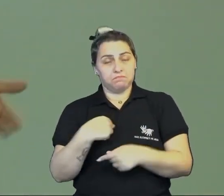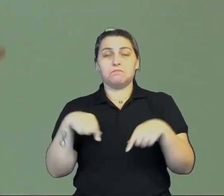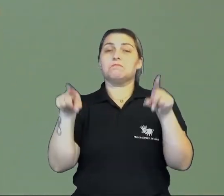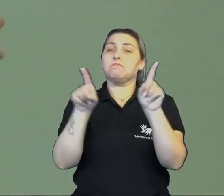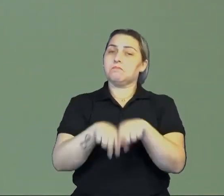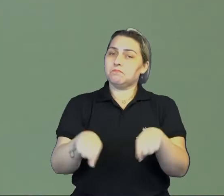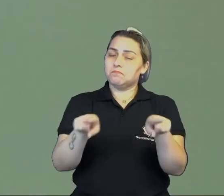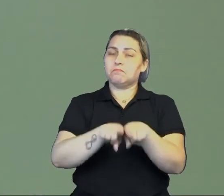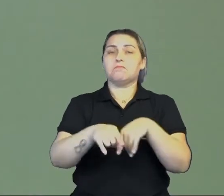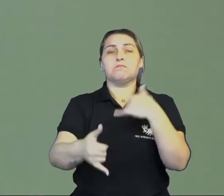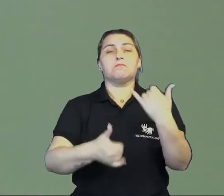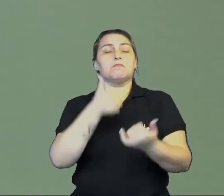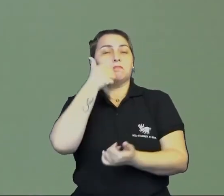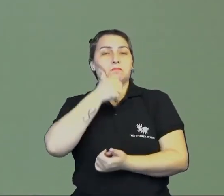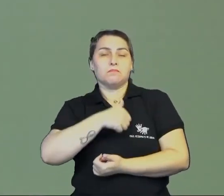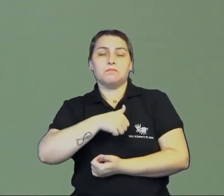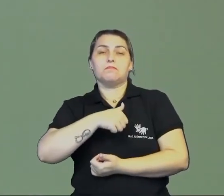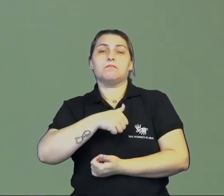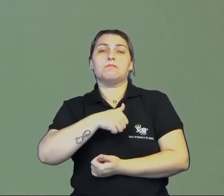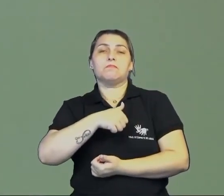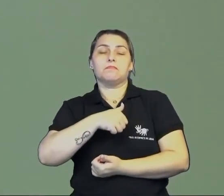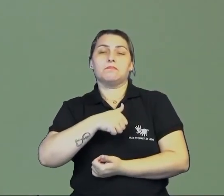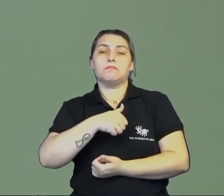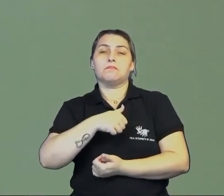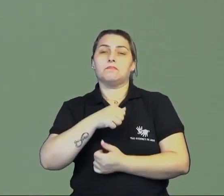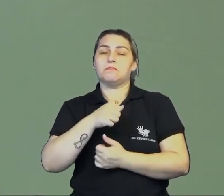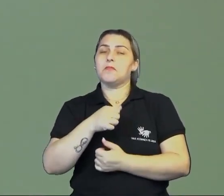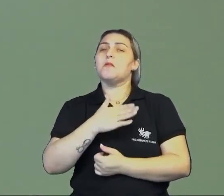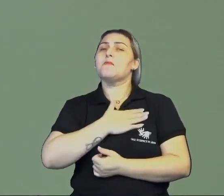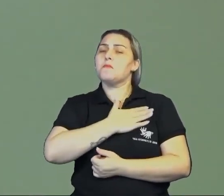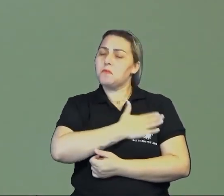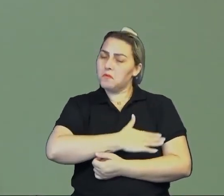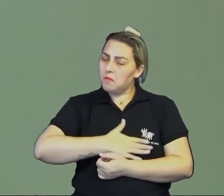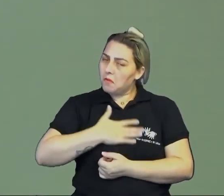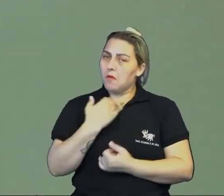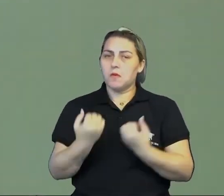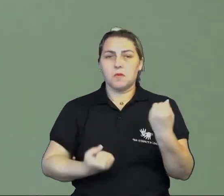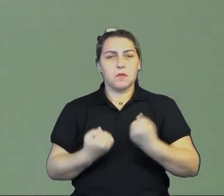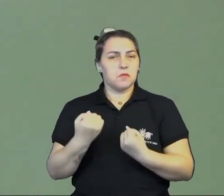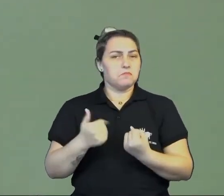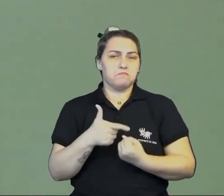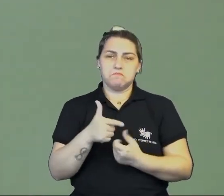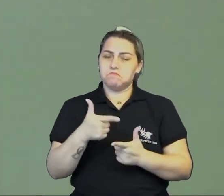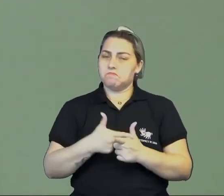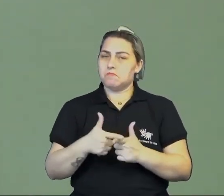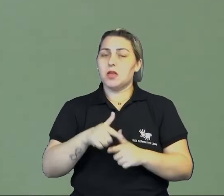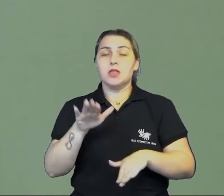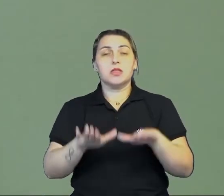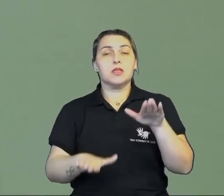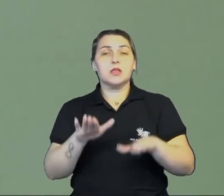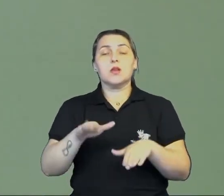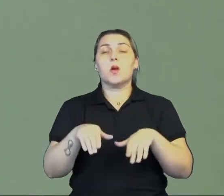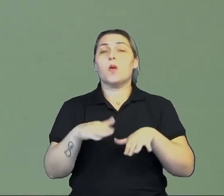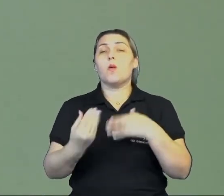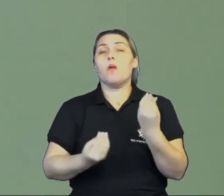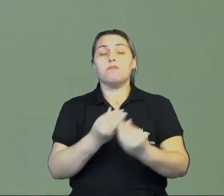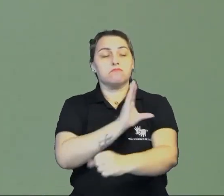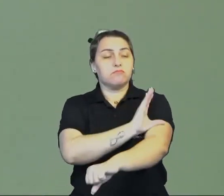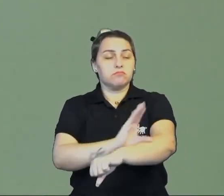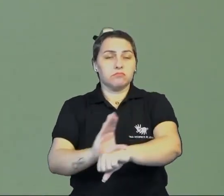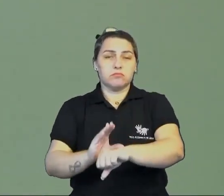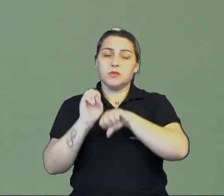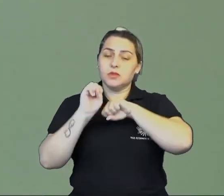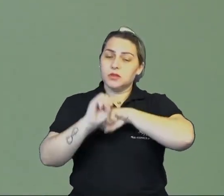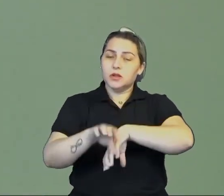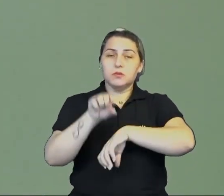Por que não? Brinco de boneca. Mas eu gosto de carrinho. Sem problem, no problems. Vai depender de como essa cultura vai chegar até